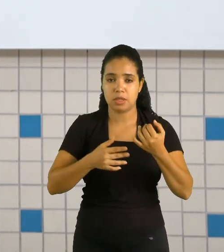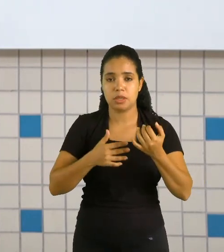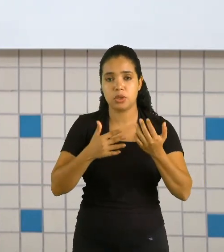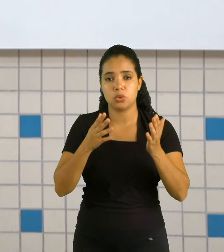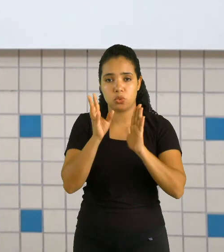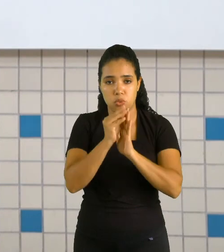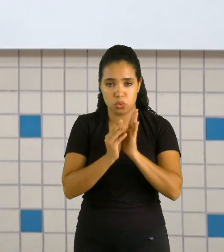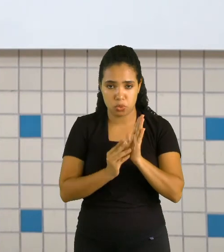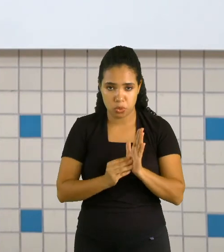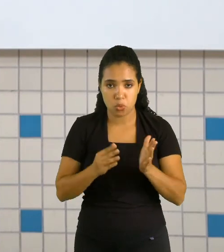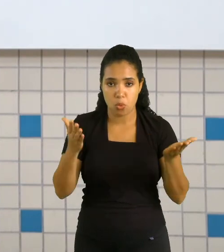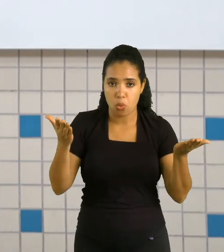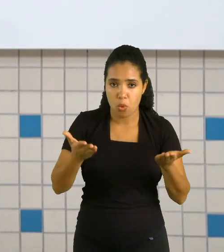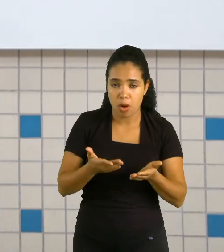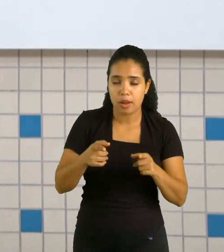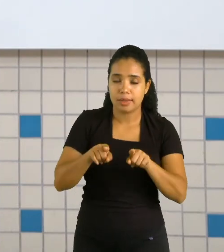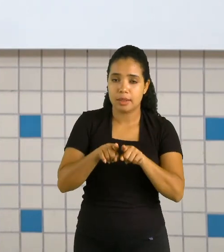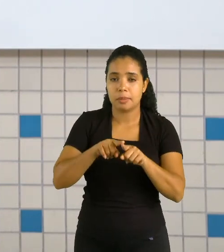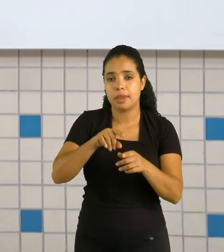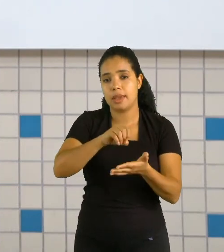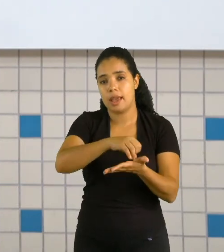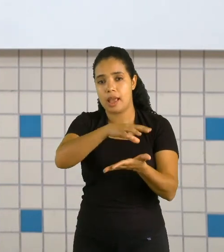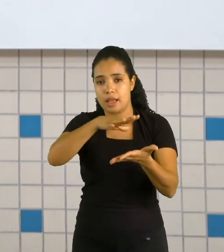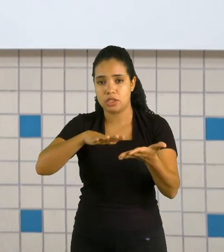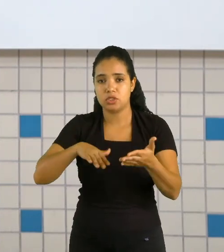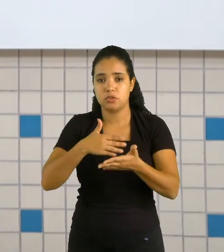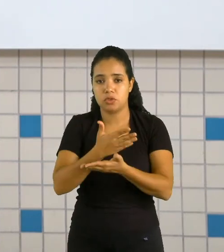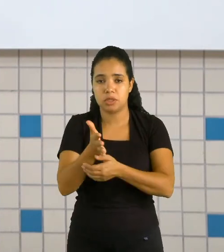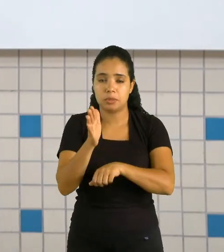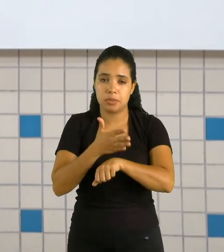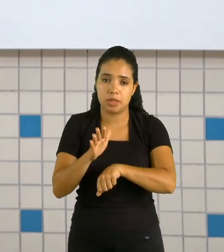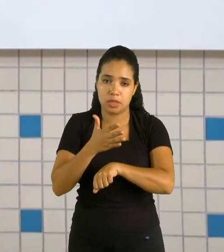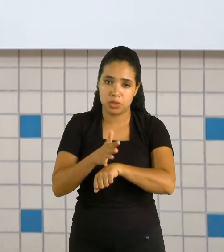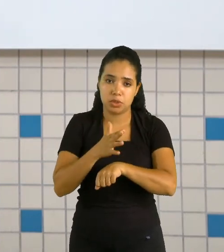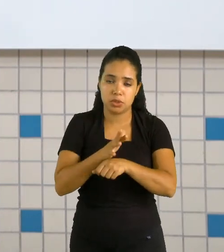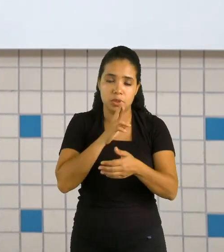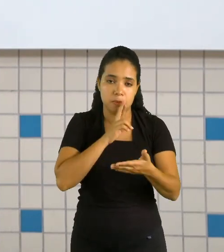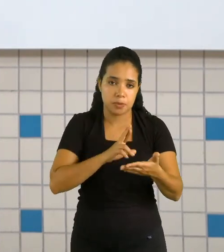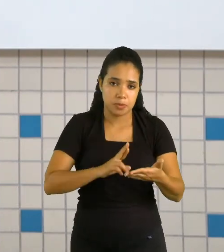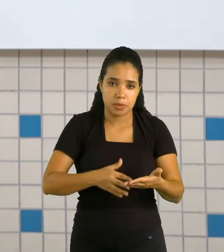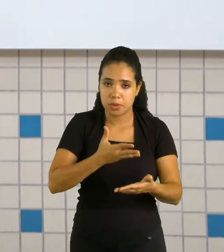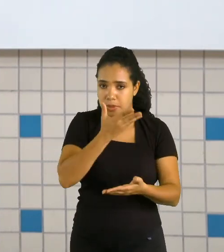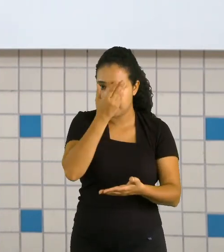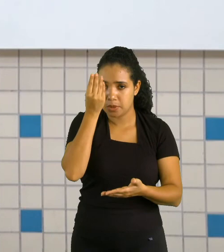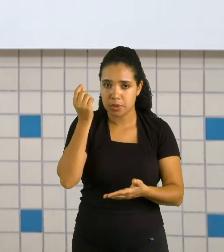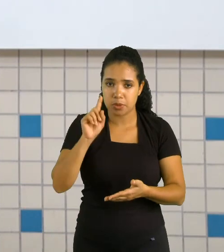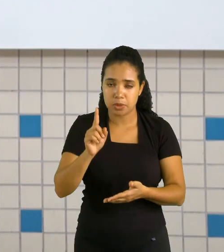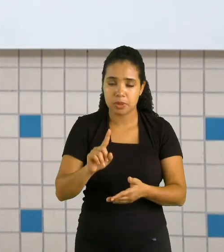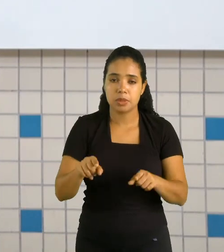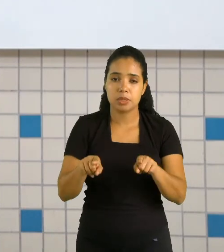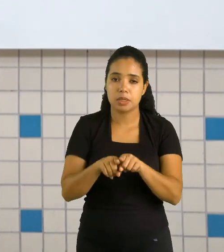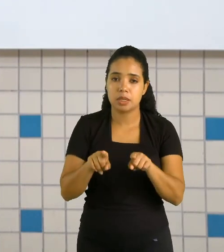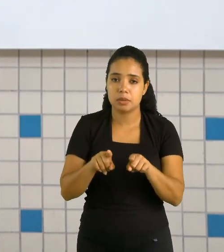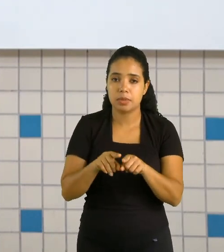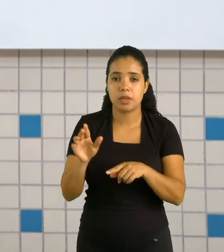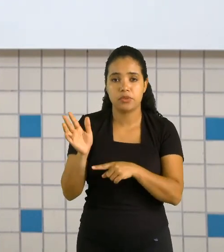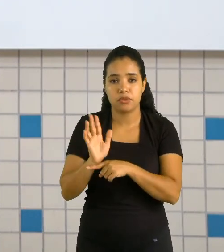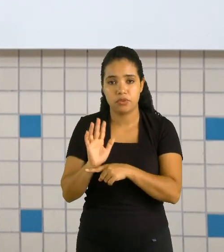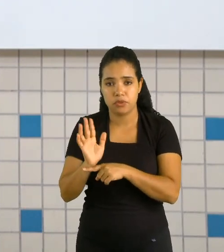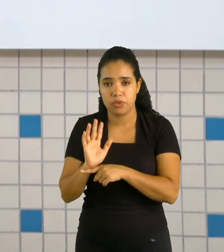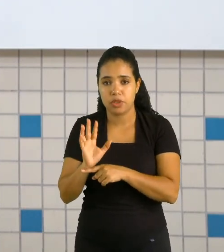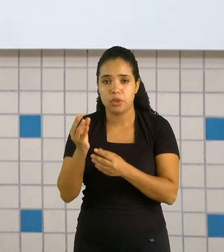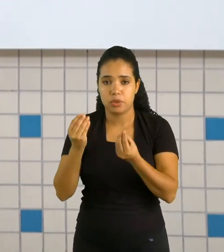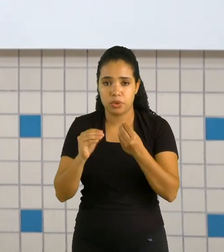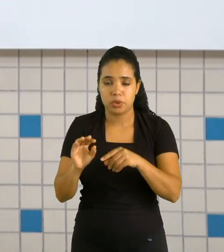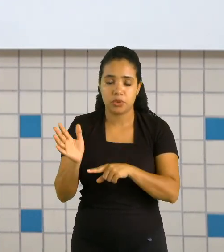hoje e também exercícios para vocês fazerem. Não esqueçam também os vídeos que são postados,